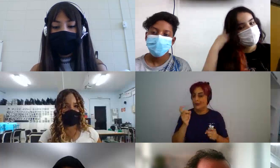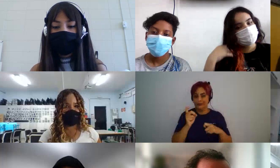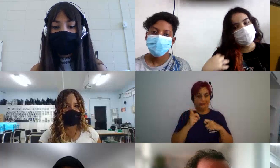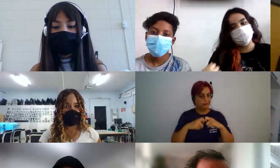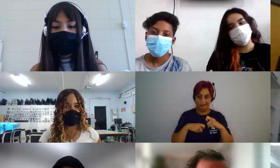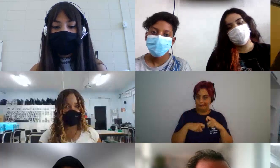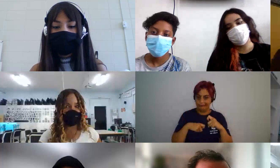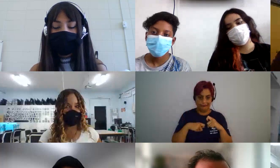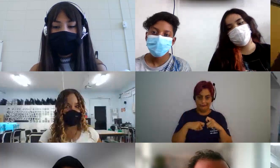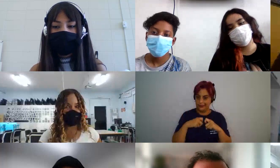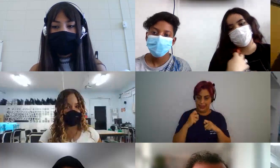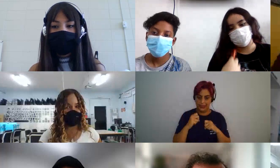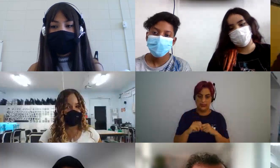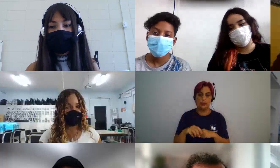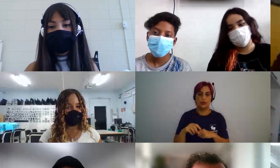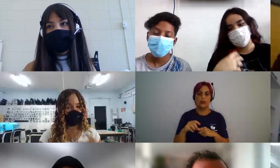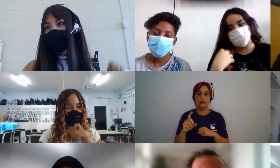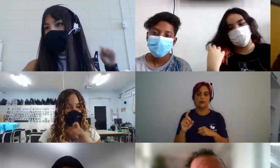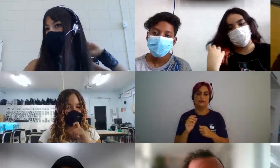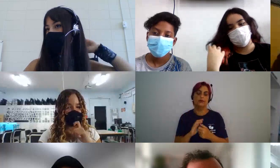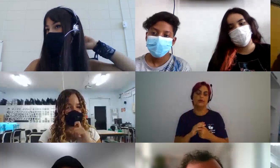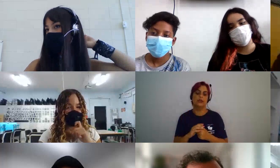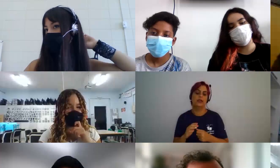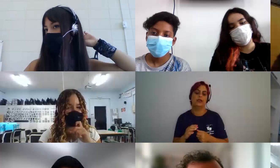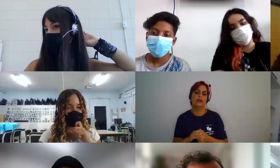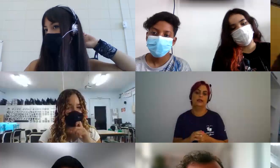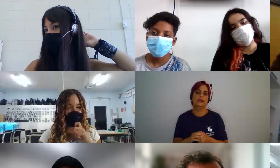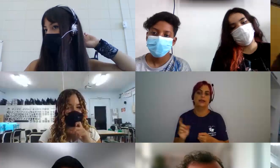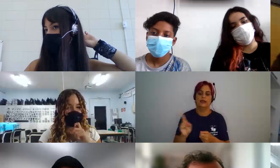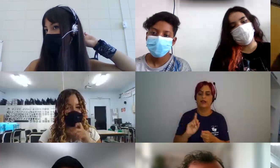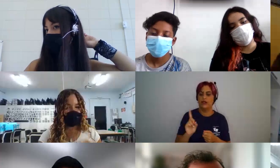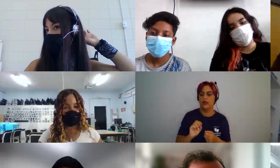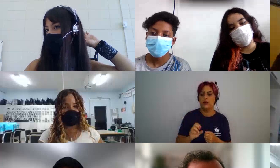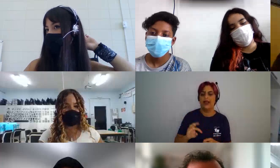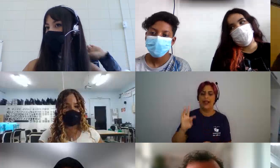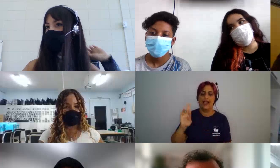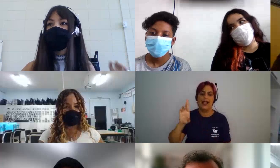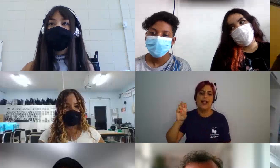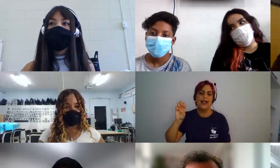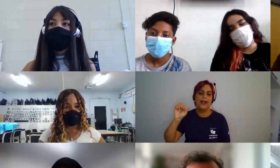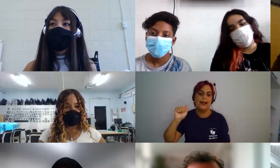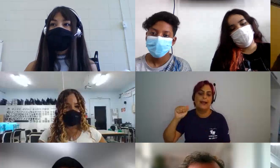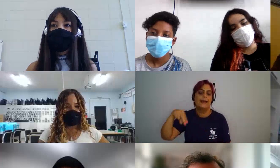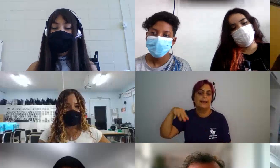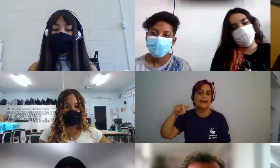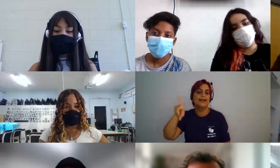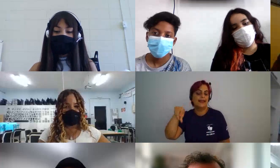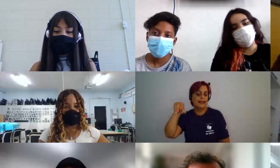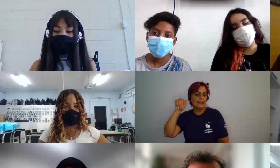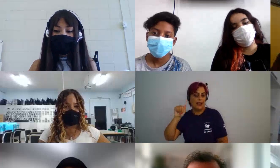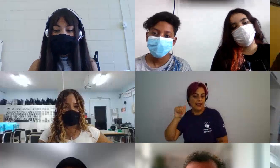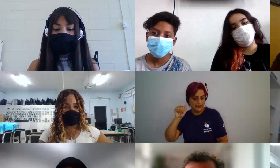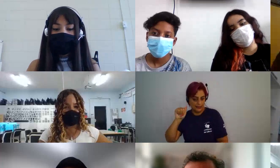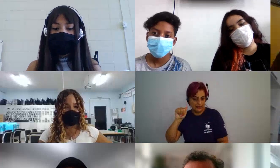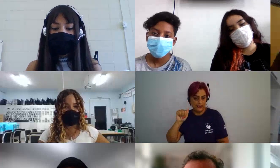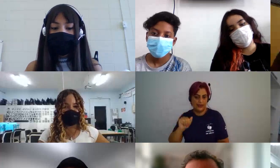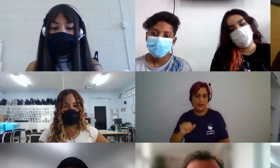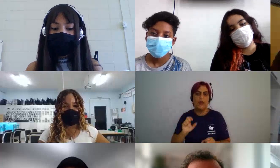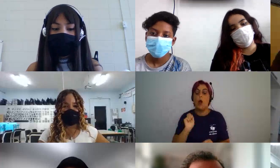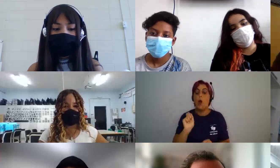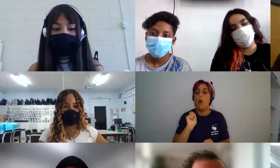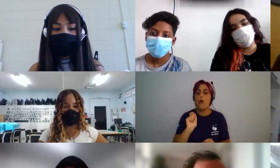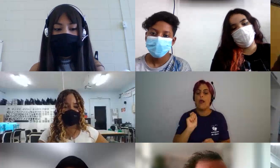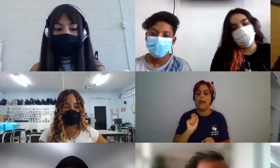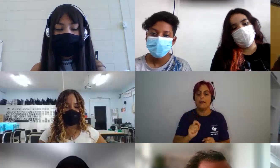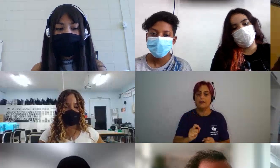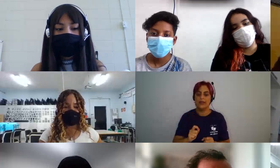não é exclusivamente transa, embora esse assunto também esteja incluído, mas sexualidade é toda essa